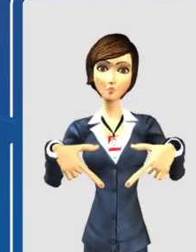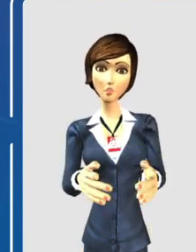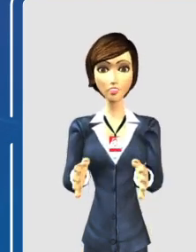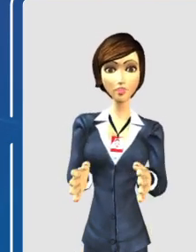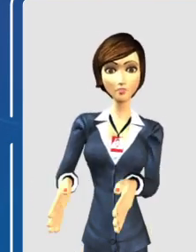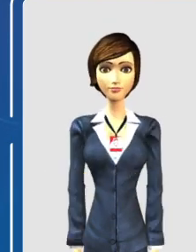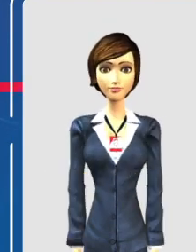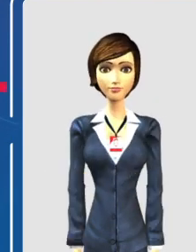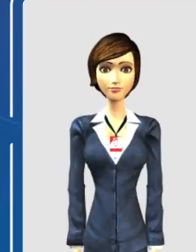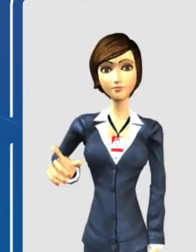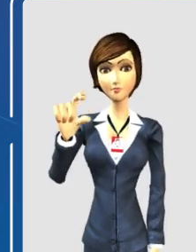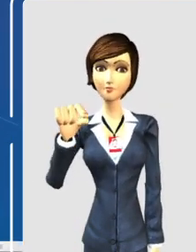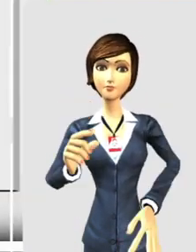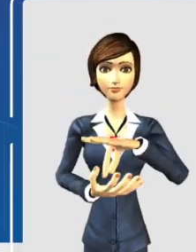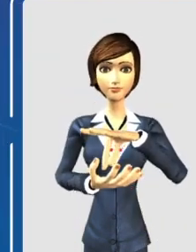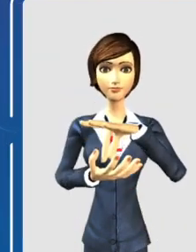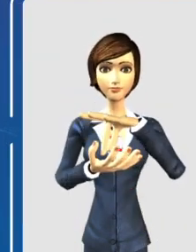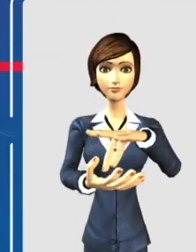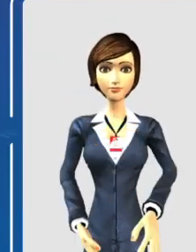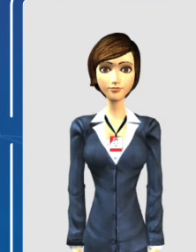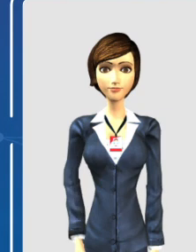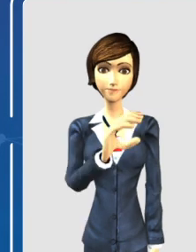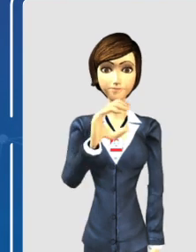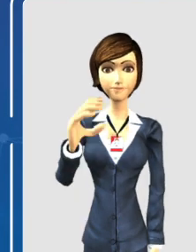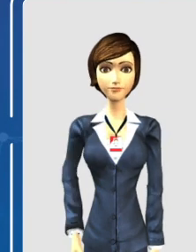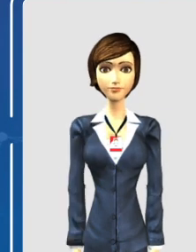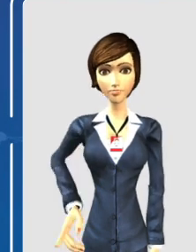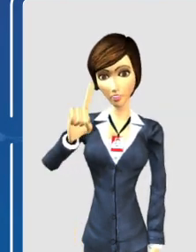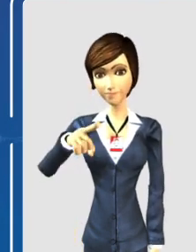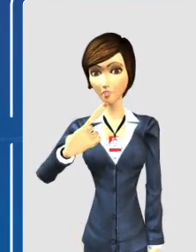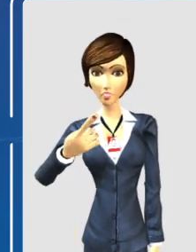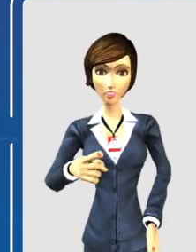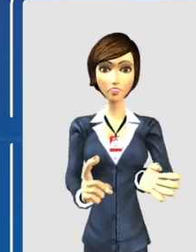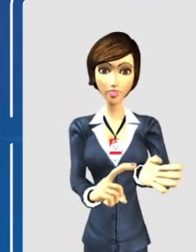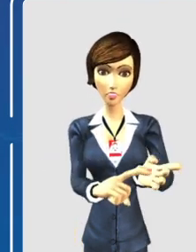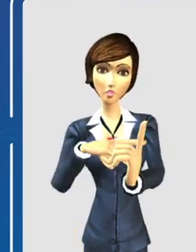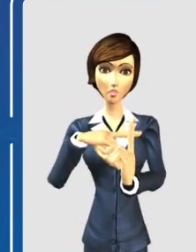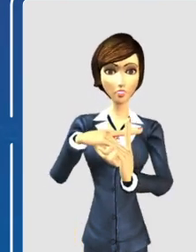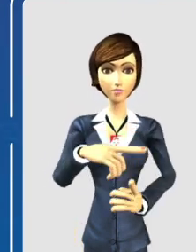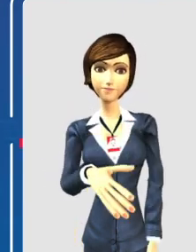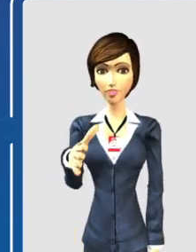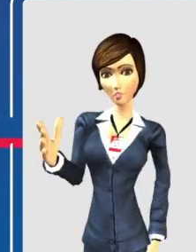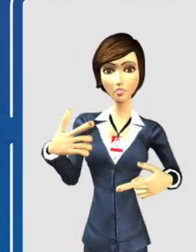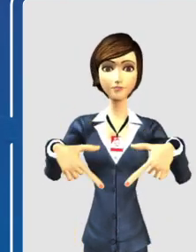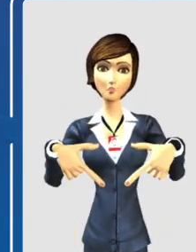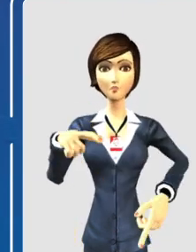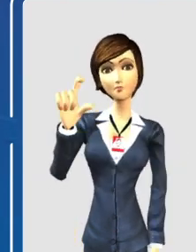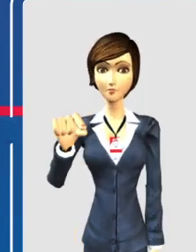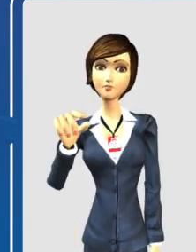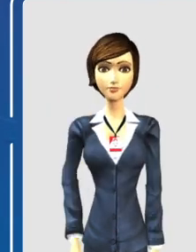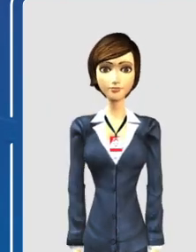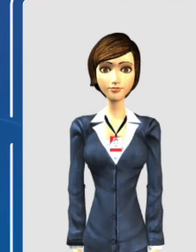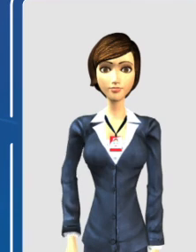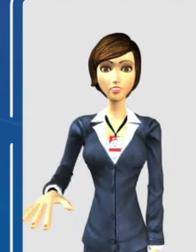Serviços Operacionais. Na sequência, selecione Agência e Conta e depois clique no sinal Mais, ao lado do